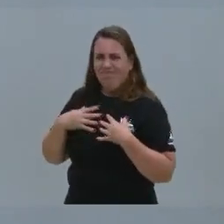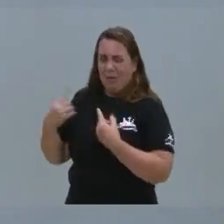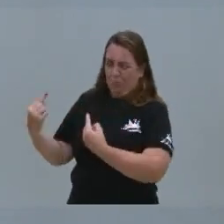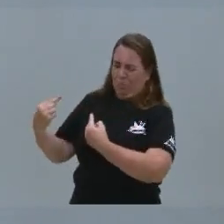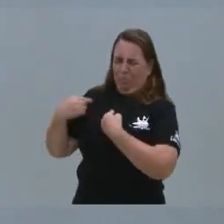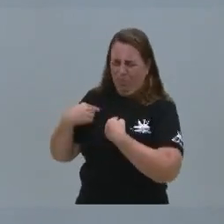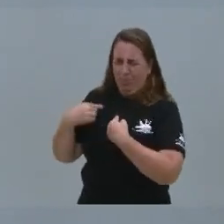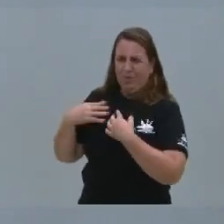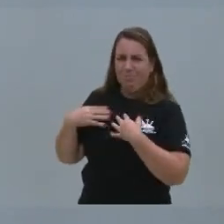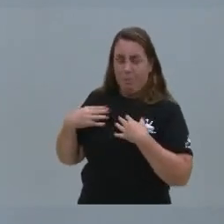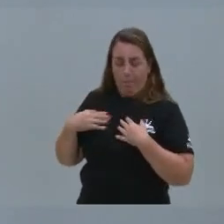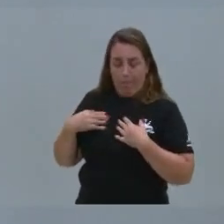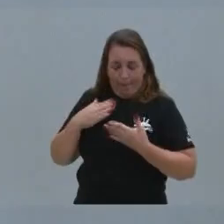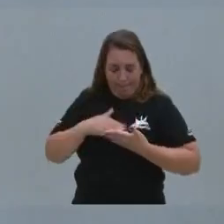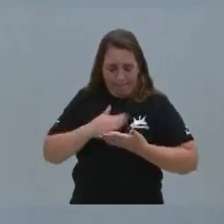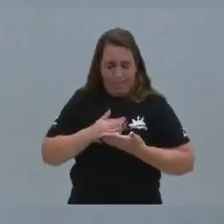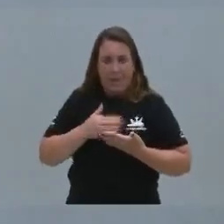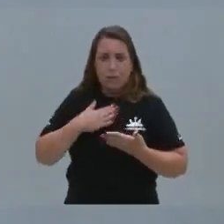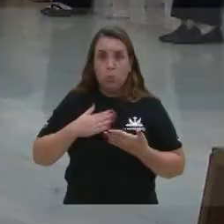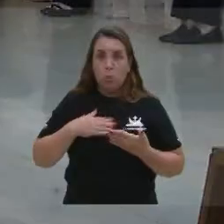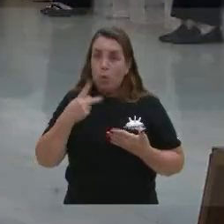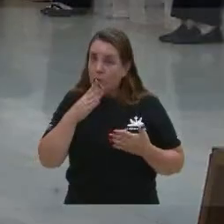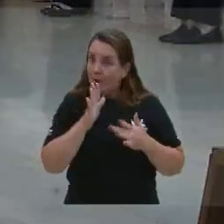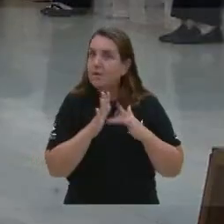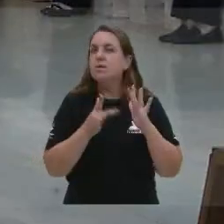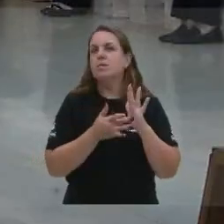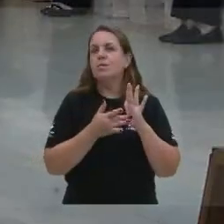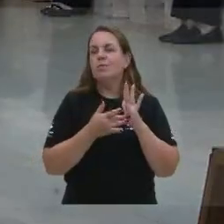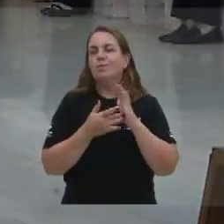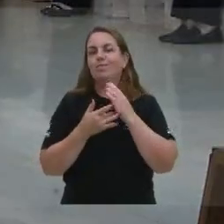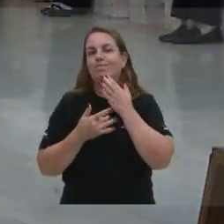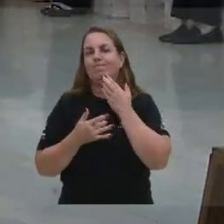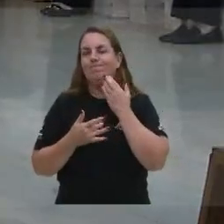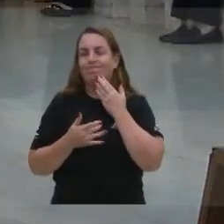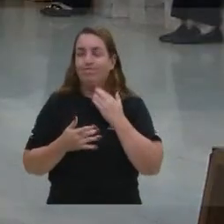Cristo. Segundo argumento,